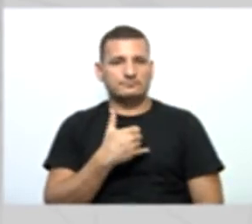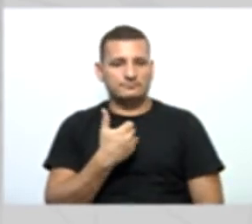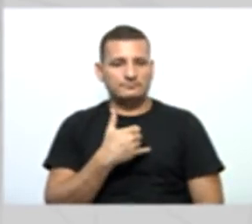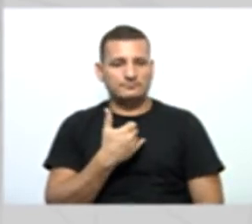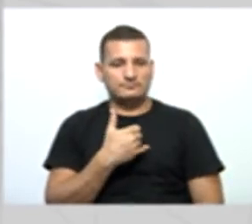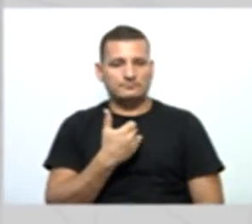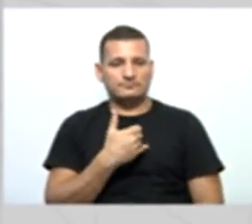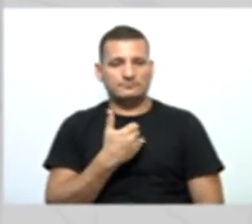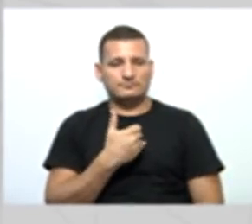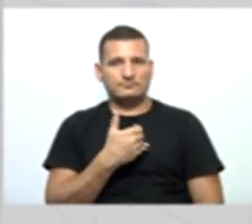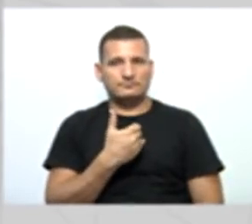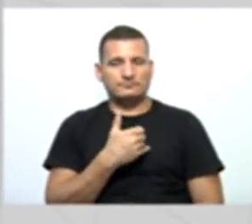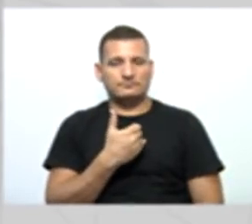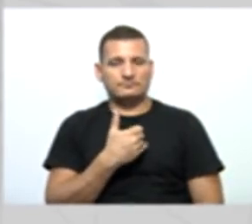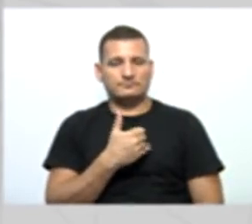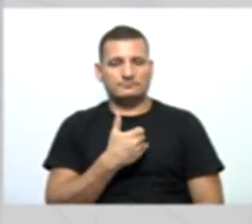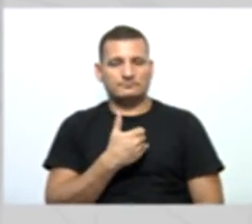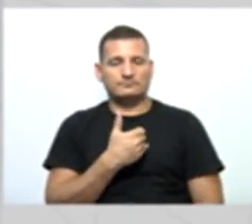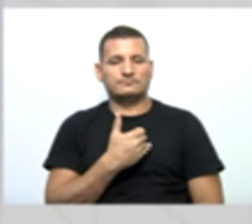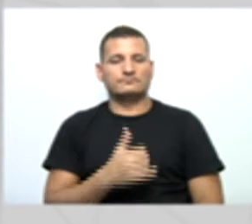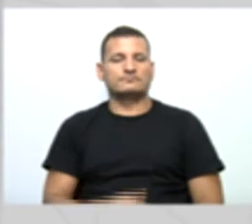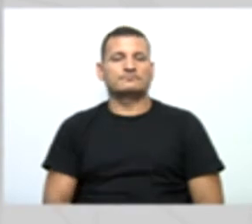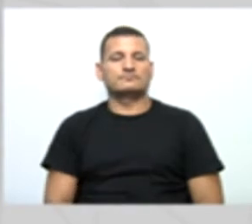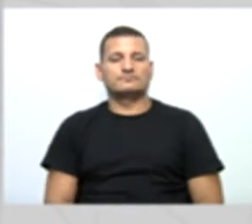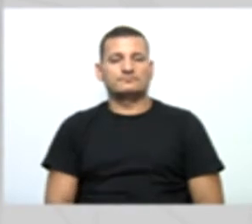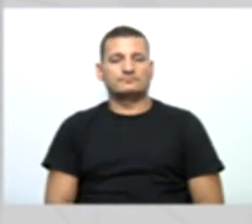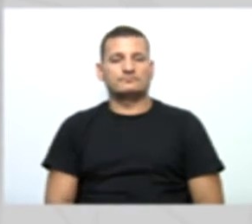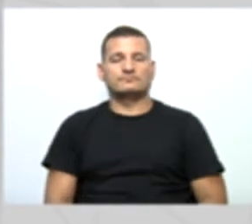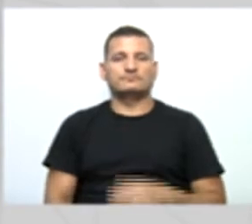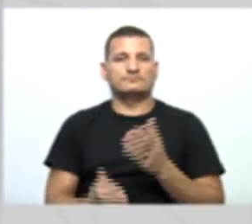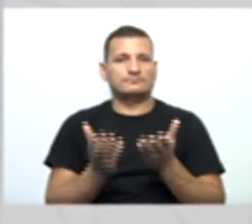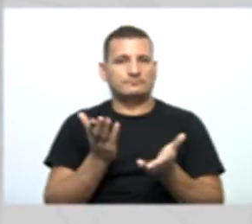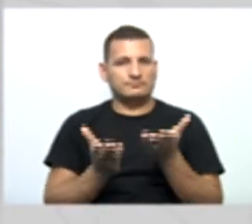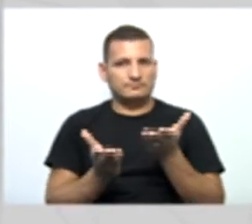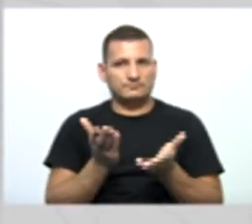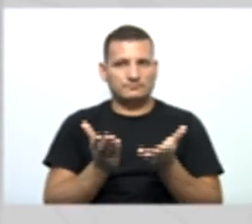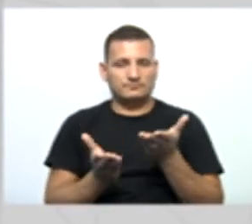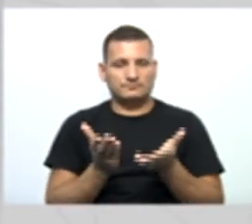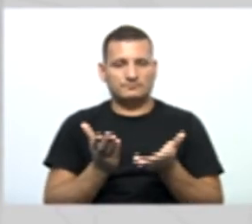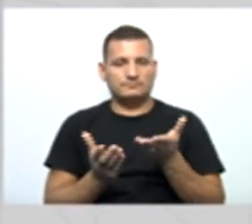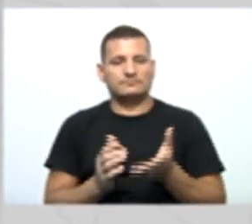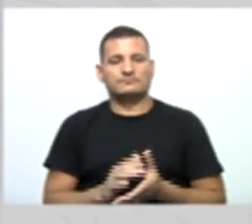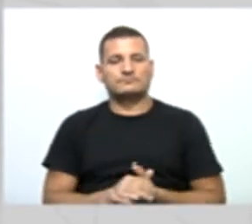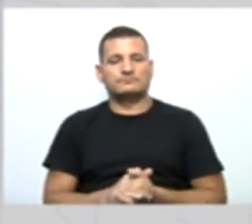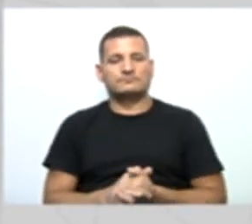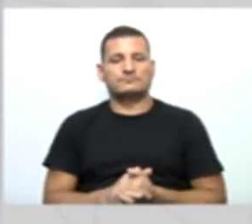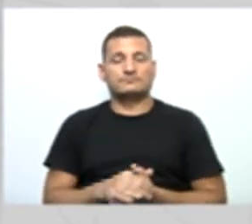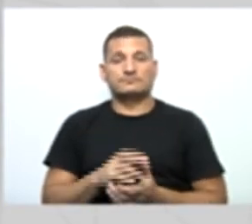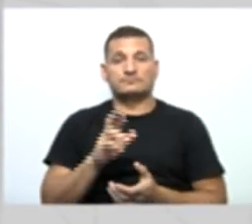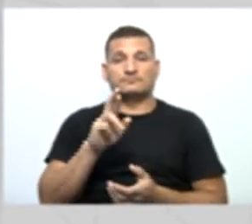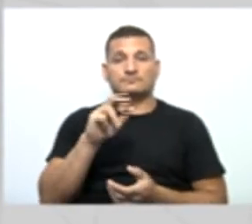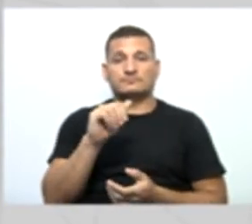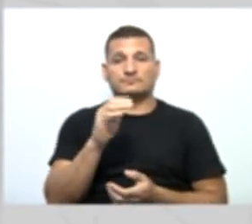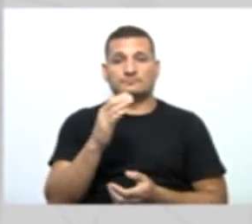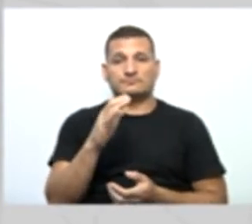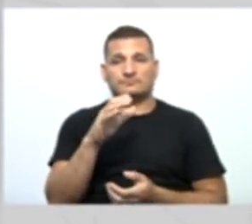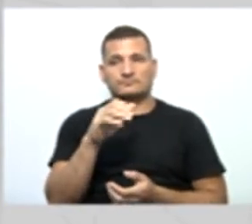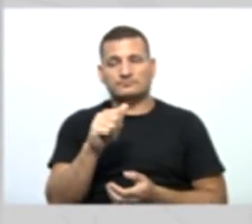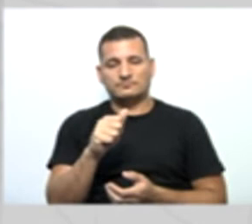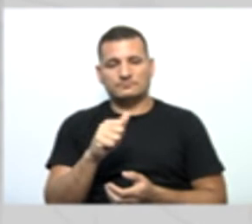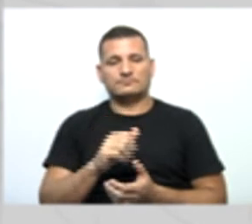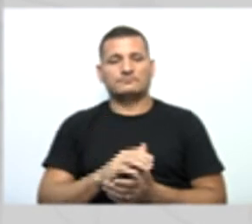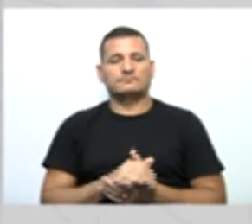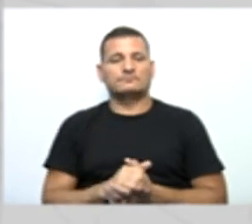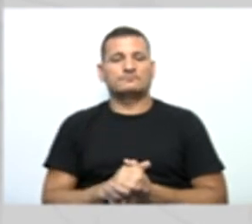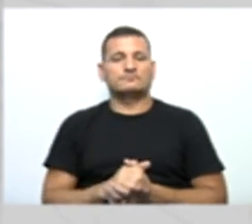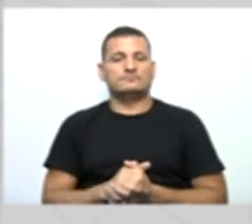nós colocamos lá para o Mike e para a Belinha também. Tem um peso e tem uma raça, certo? Todo cachorro